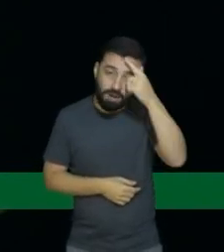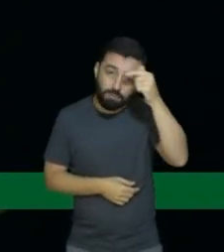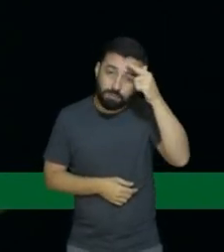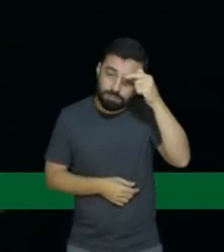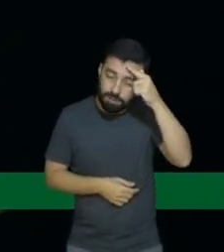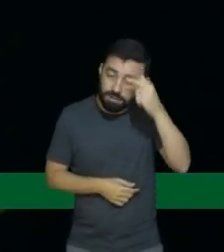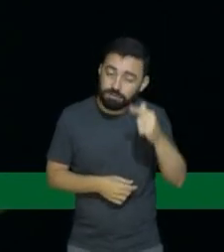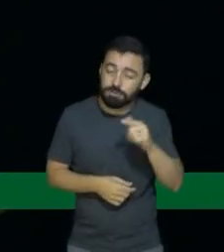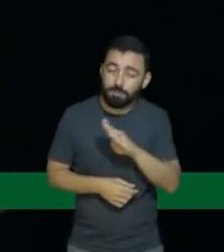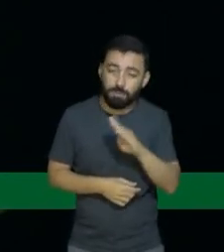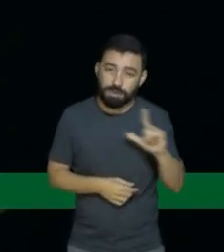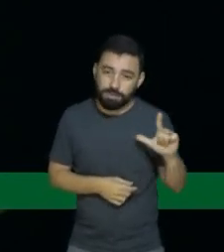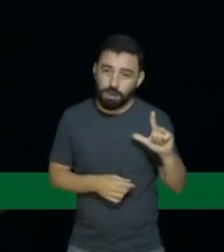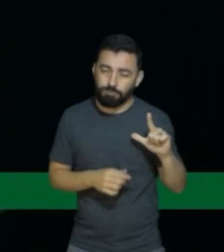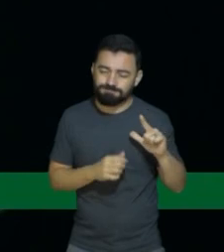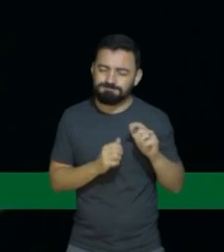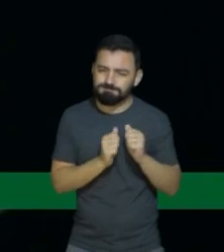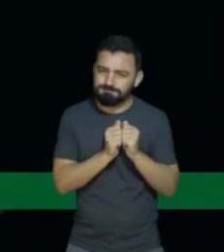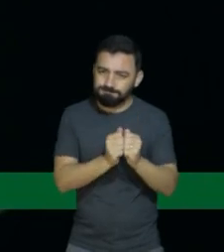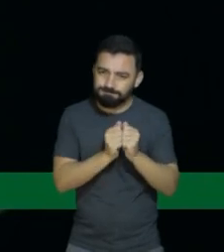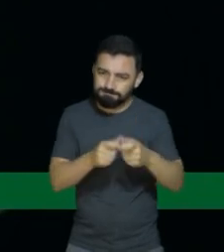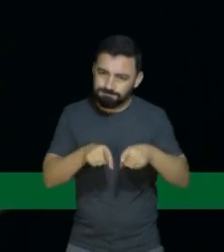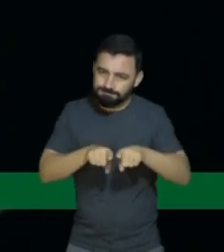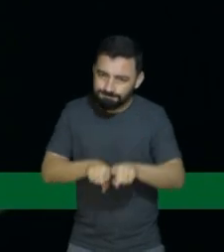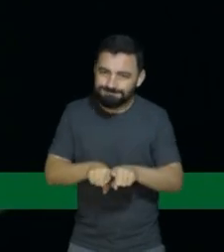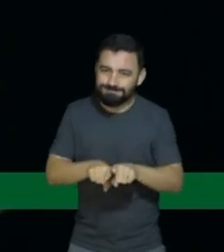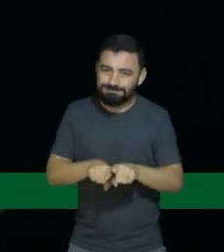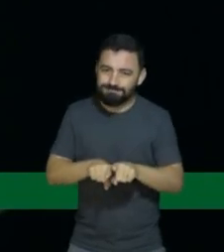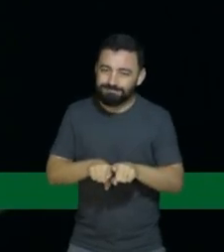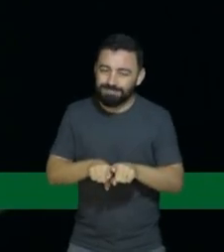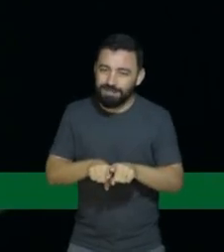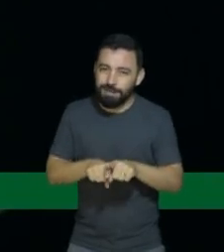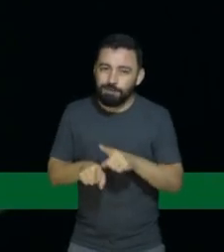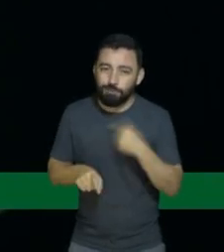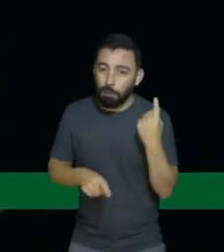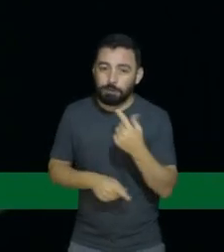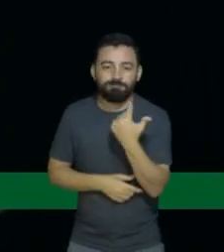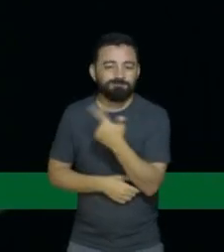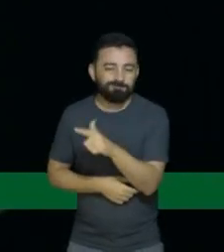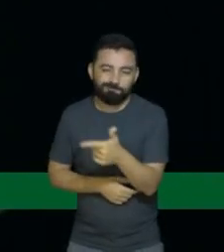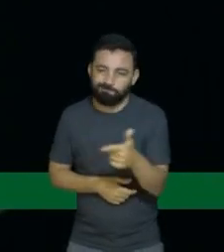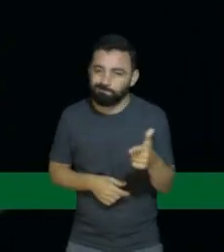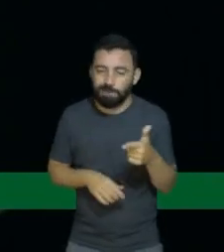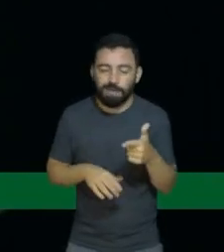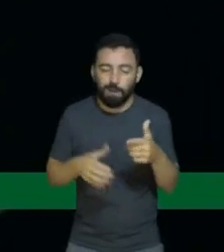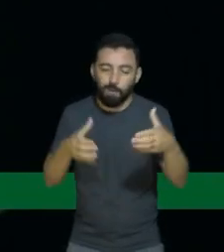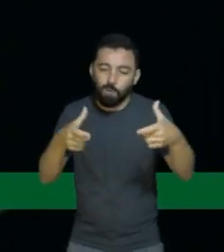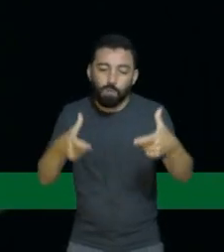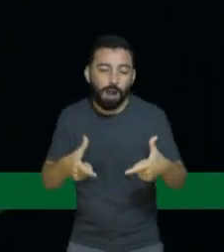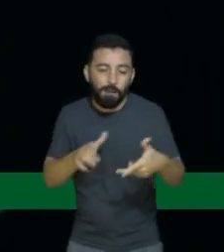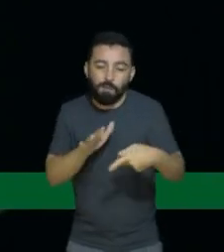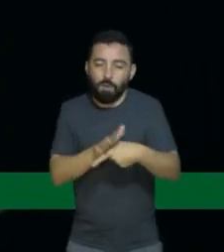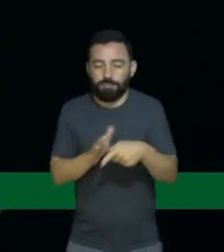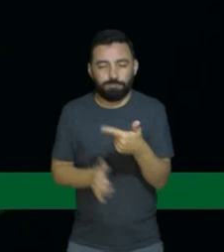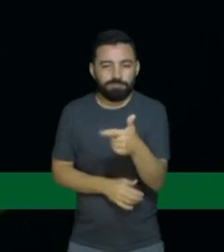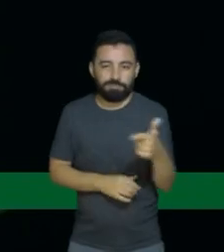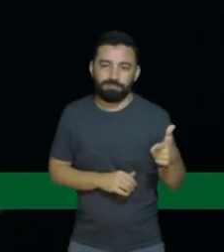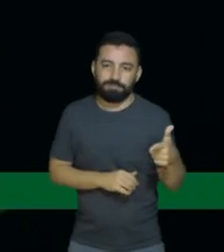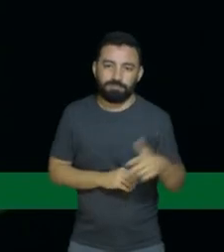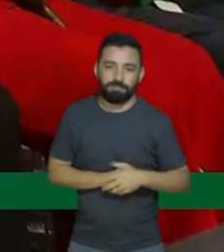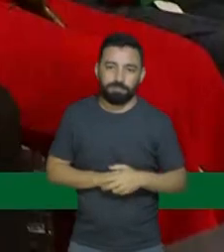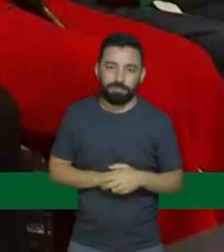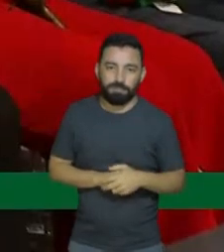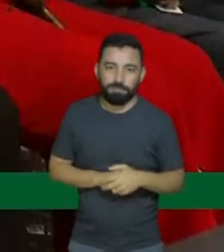nossa grande parceira haja visto que nós não temos ainda uma sede própria